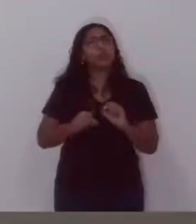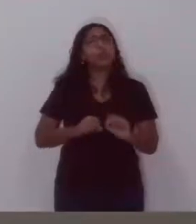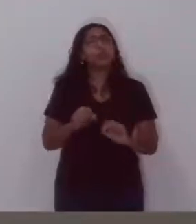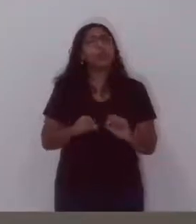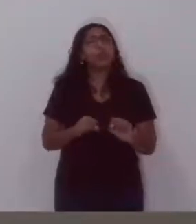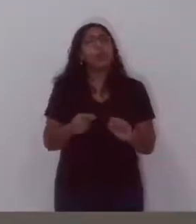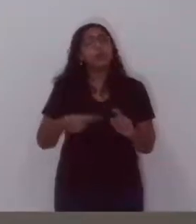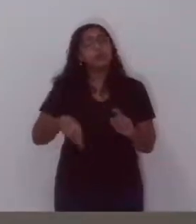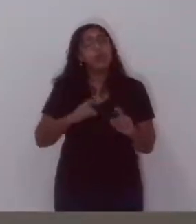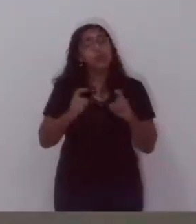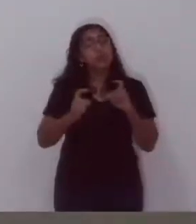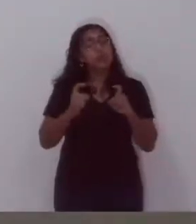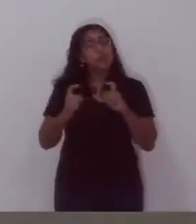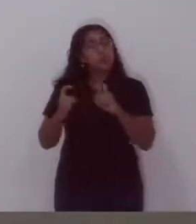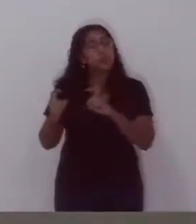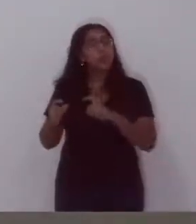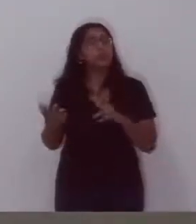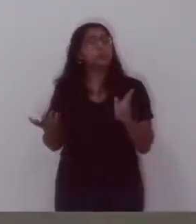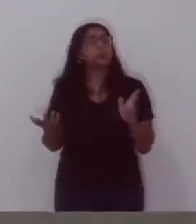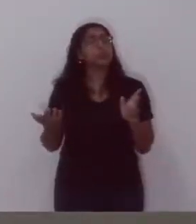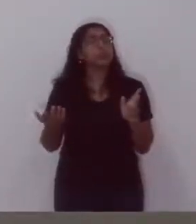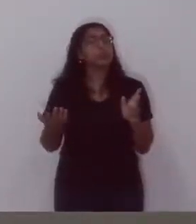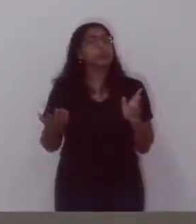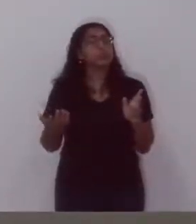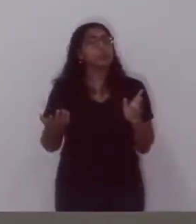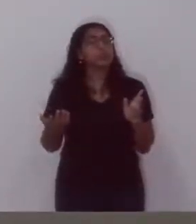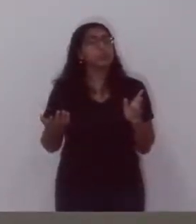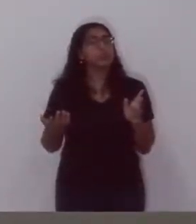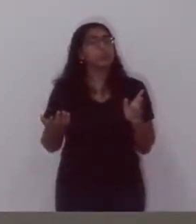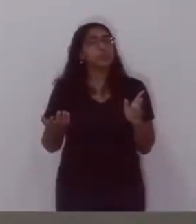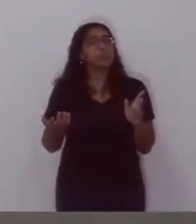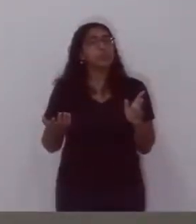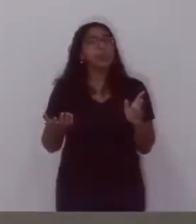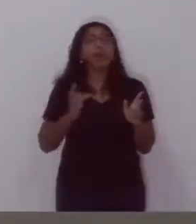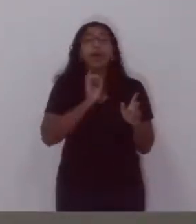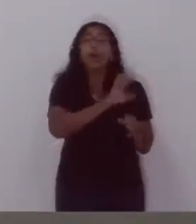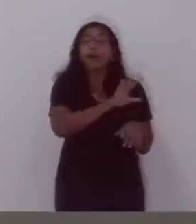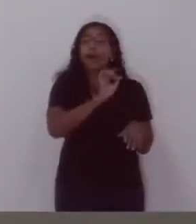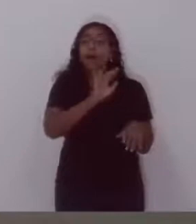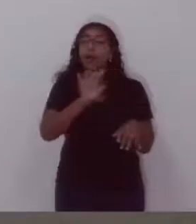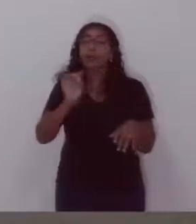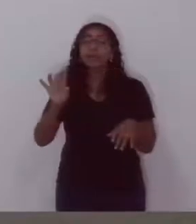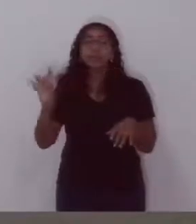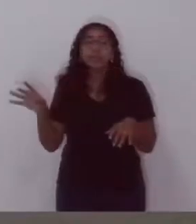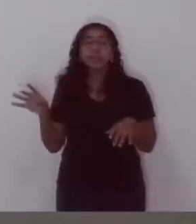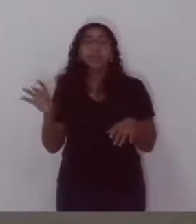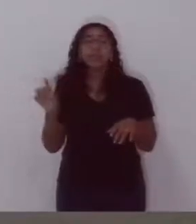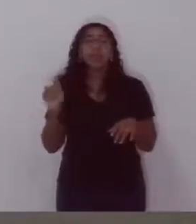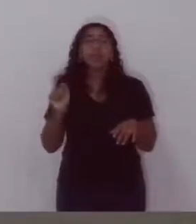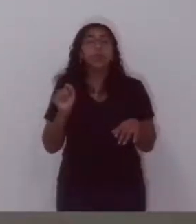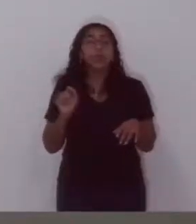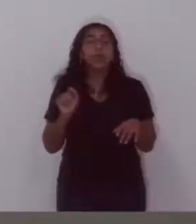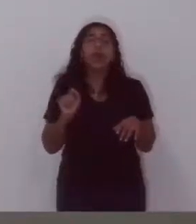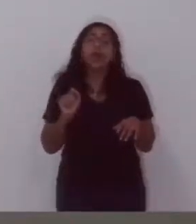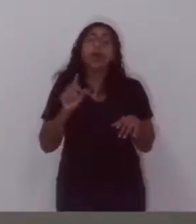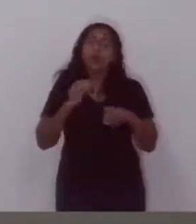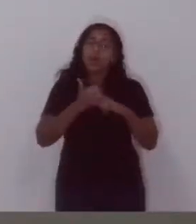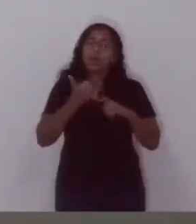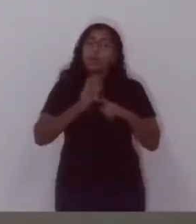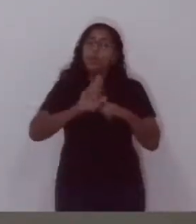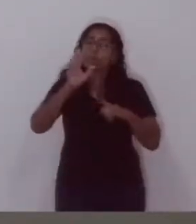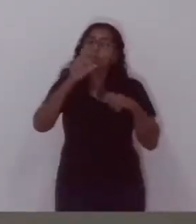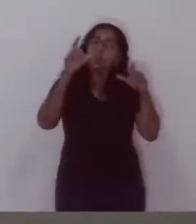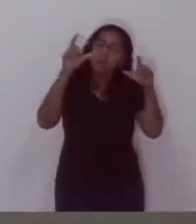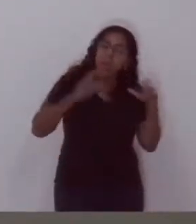discutir a revisão do plano diretor, nós temos que discutir isso. Cada um representa uma área, um local, ou um bairro da cidade, ou uma